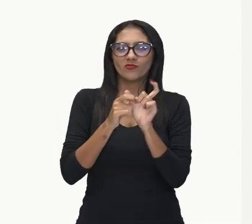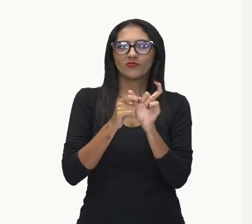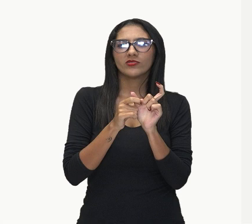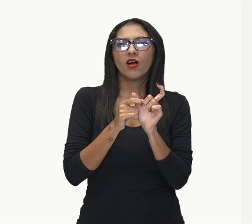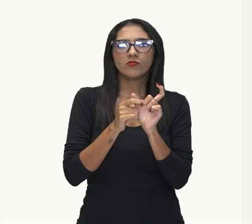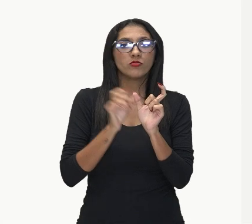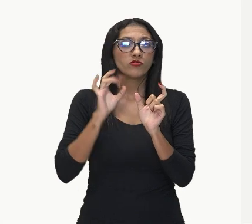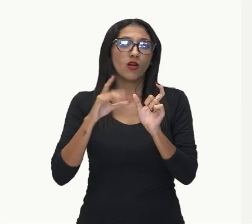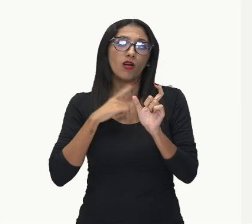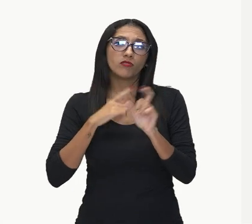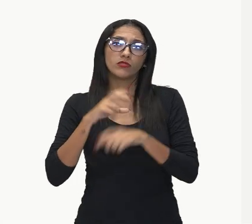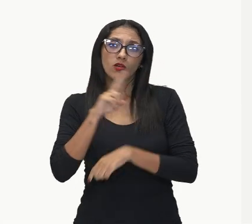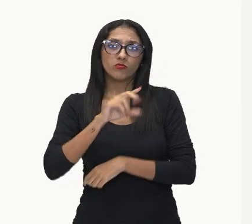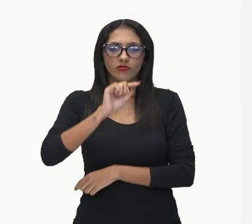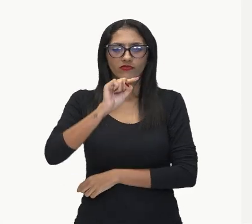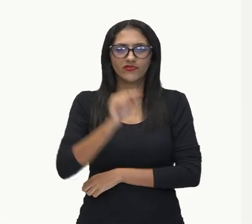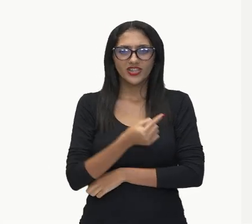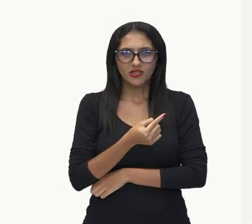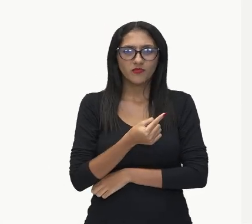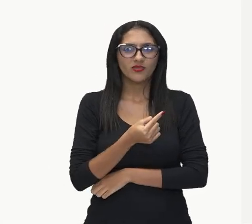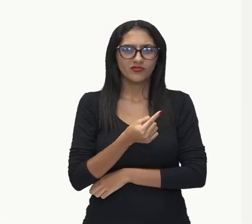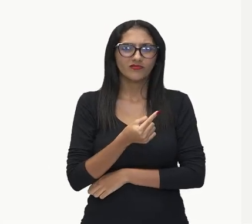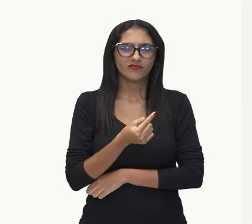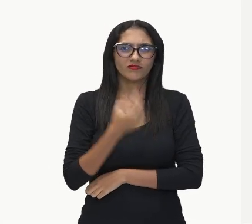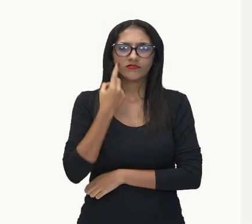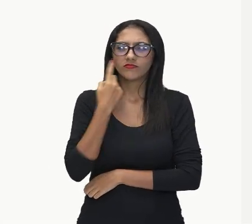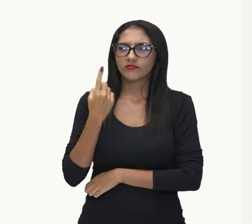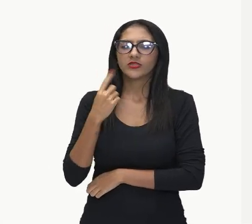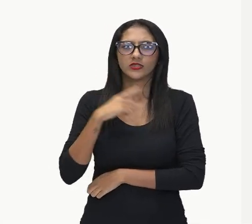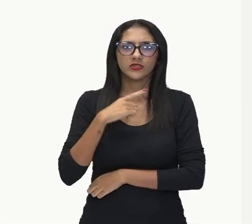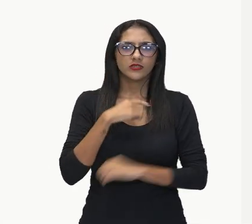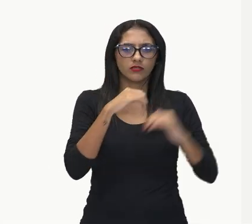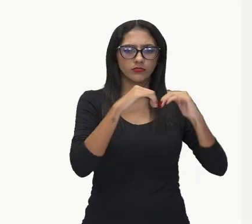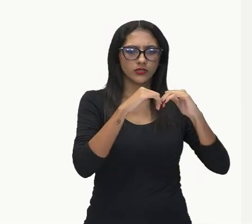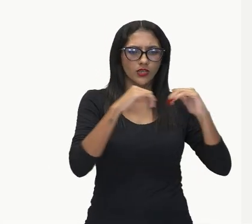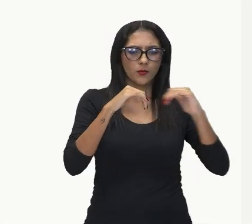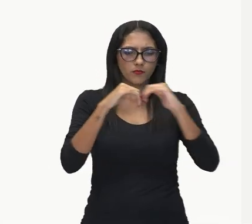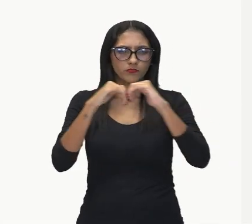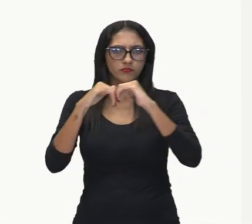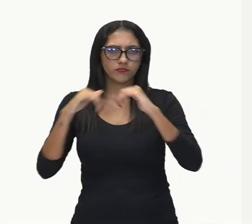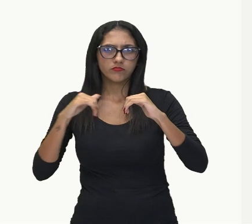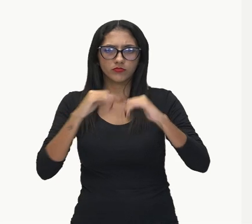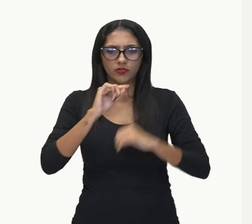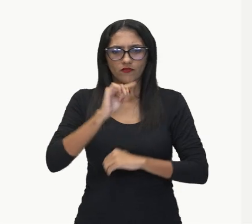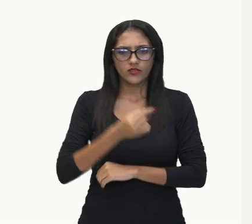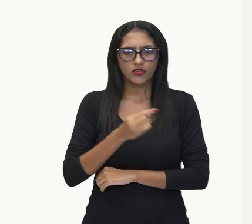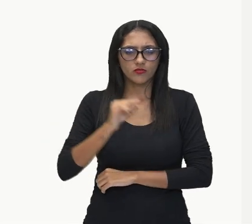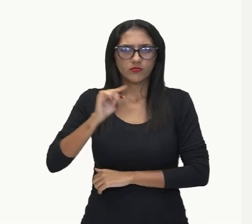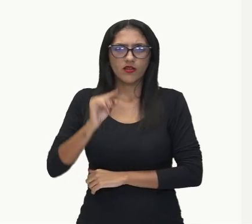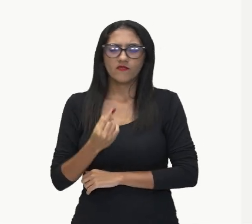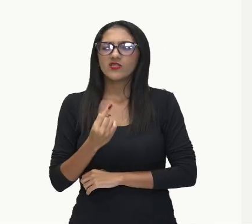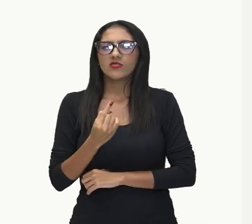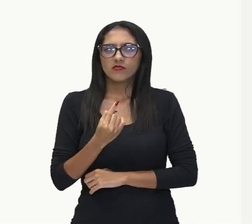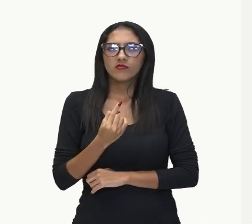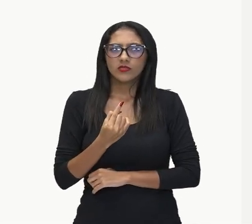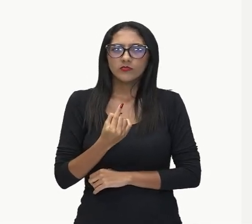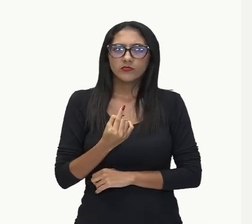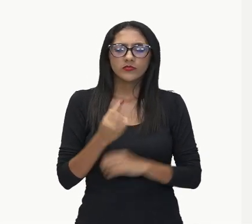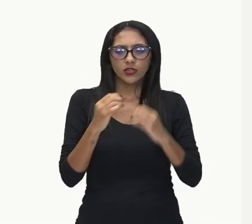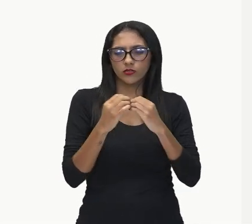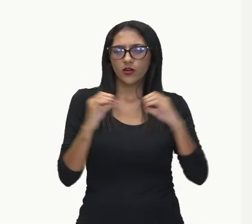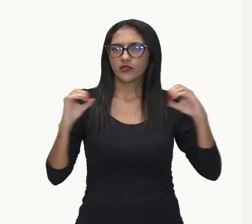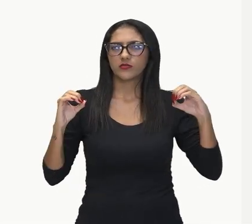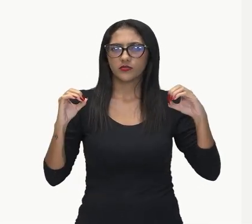tenho apenas as vírgulas aqui, separando, fazendo ali a fronteira entre uma oração